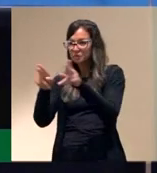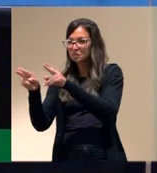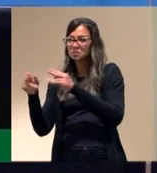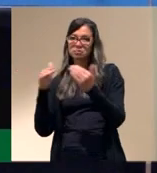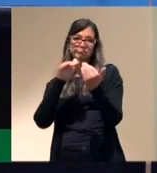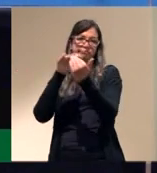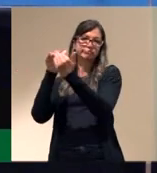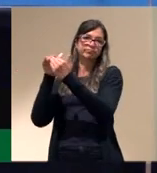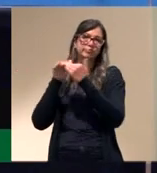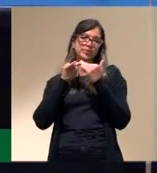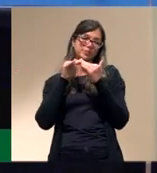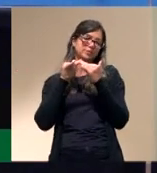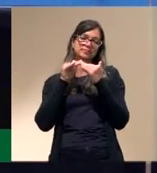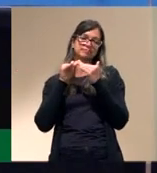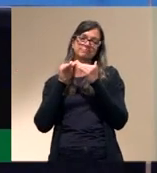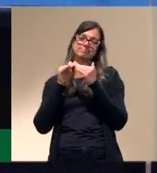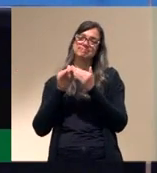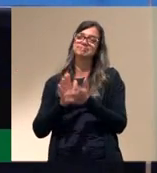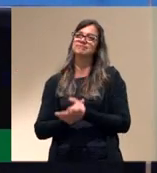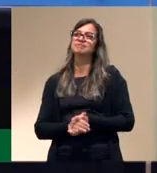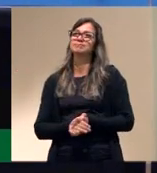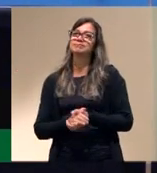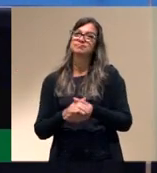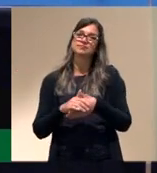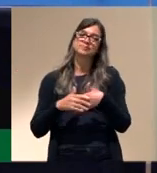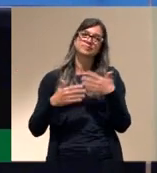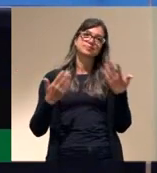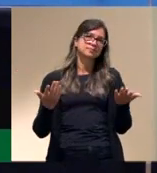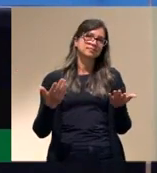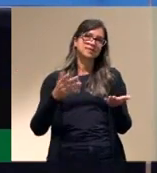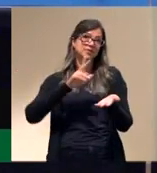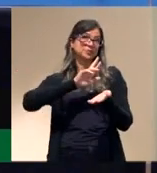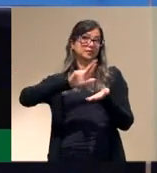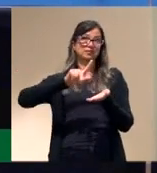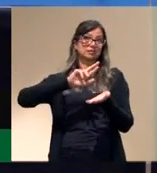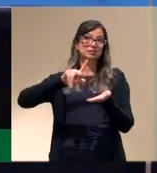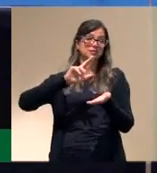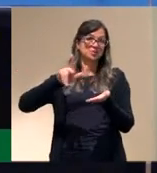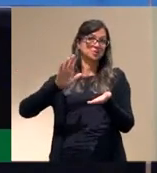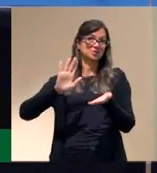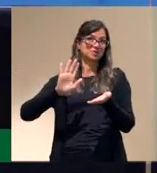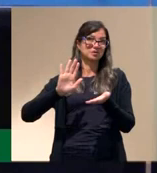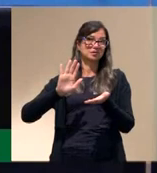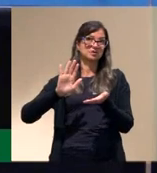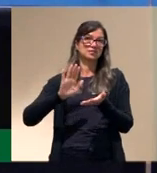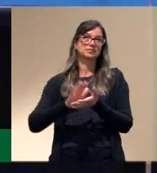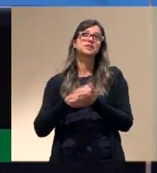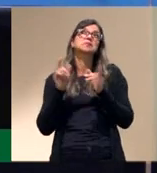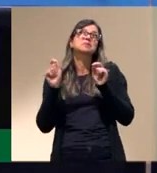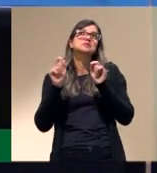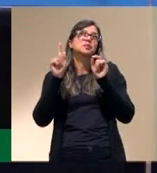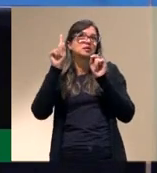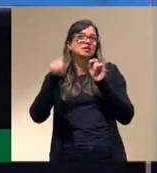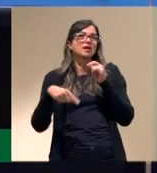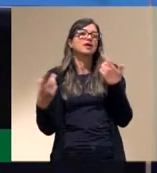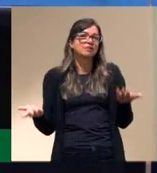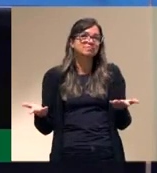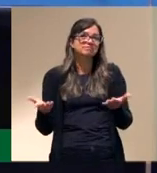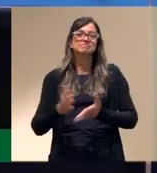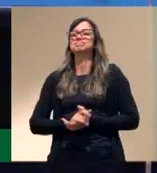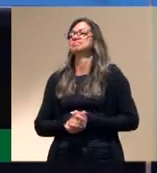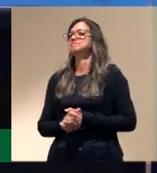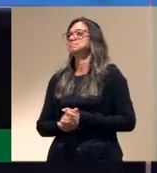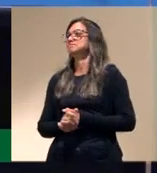Mas então isso tudo era o que não era, né? Agora voltando para o que é, né? Para a